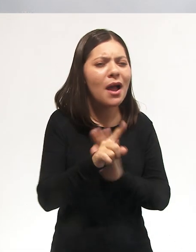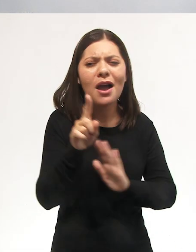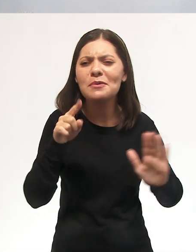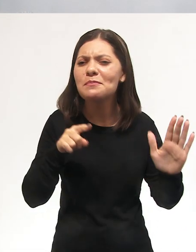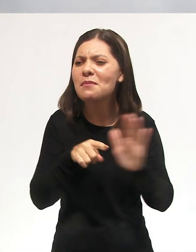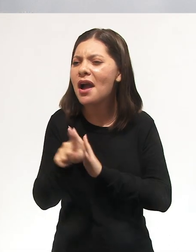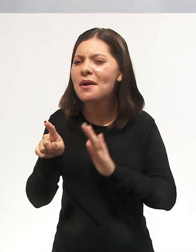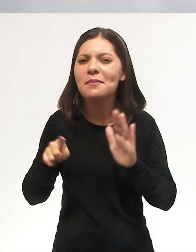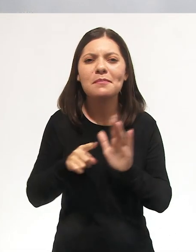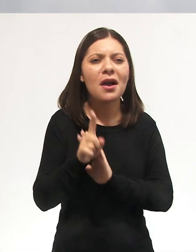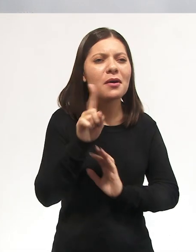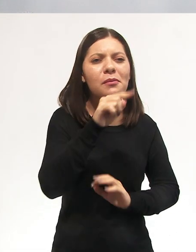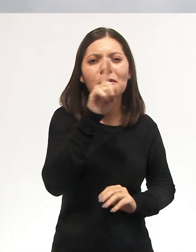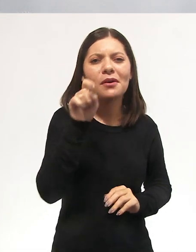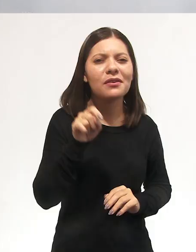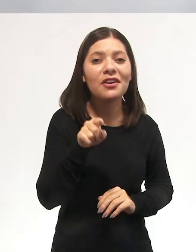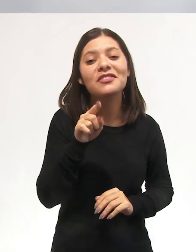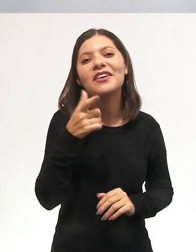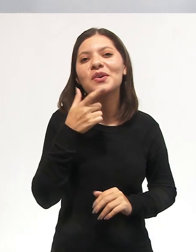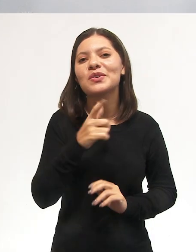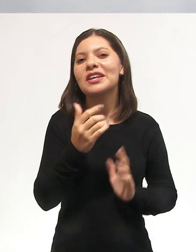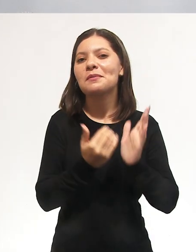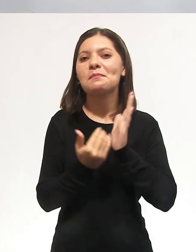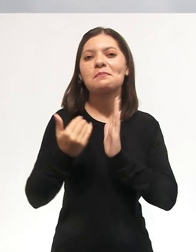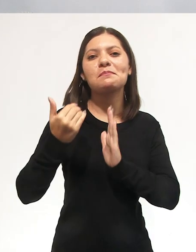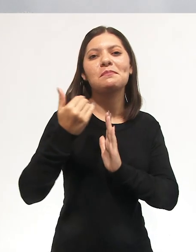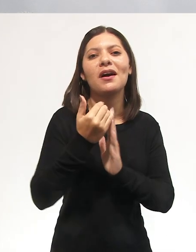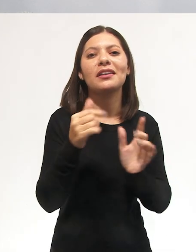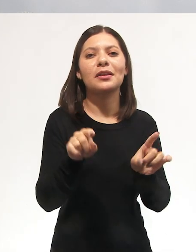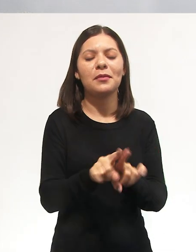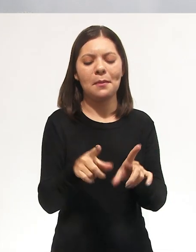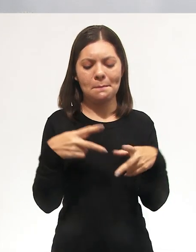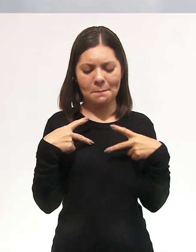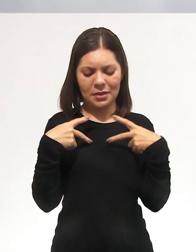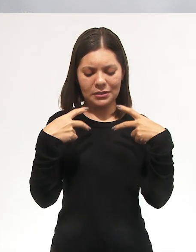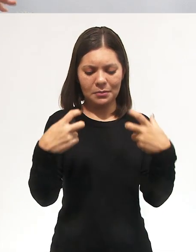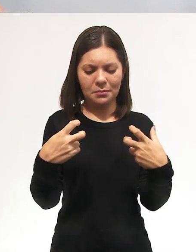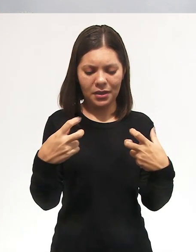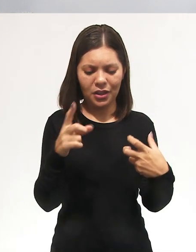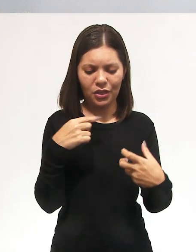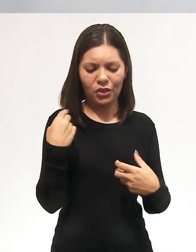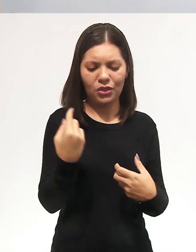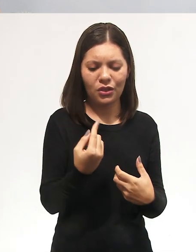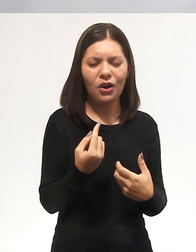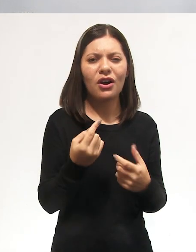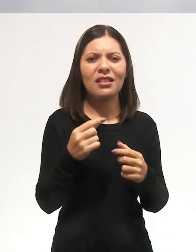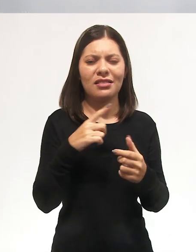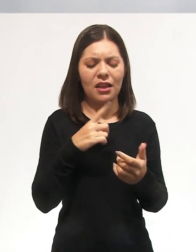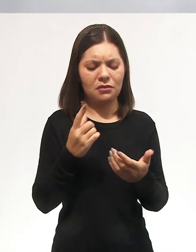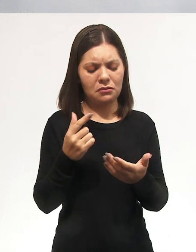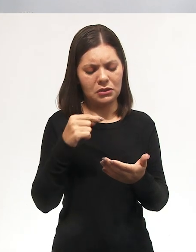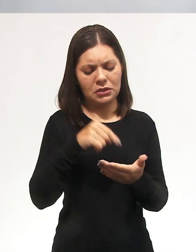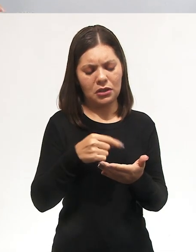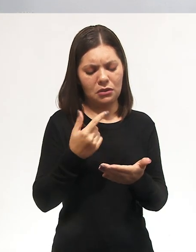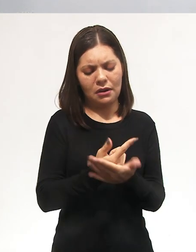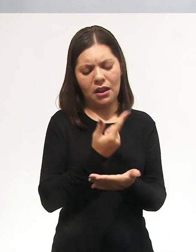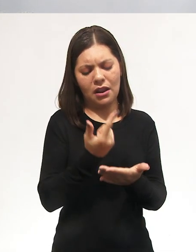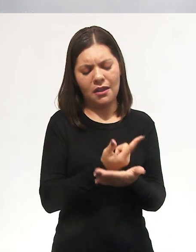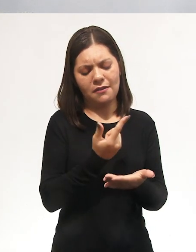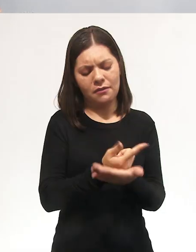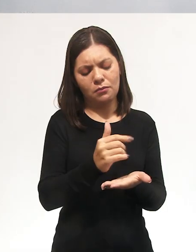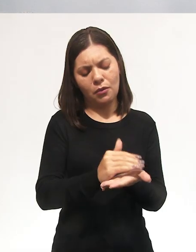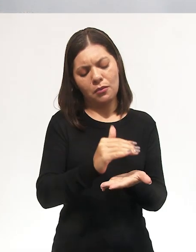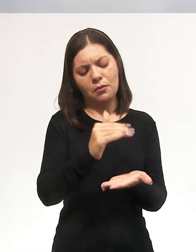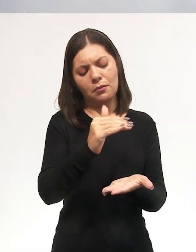pergunte, questione-se para você ir além e perceber que o que está nos livros, o que está previsto nos